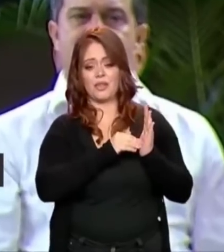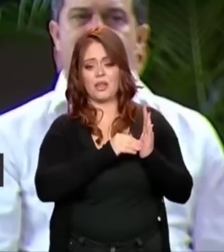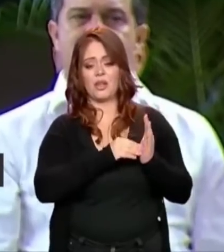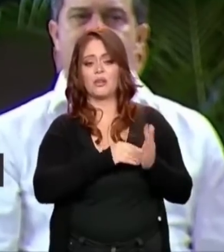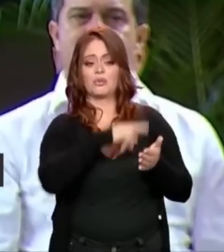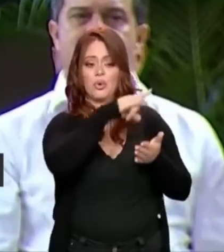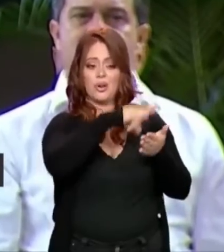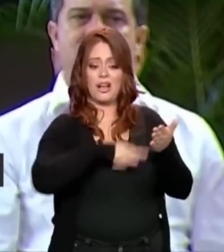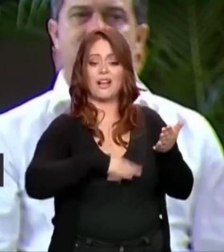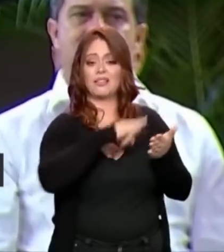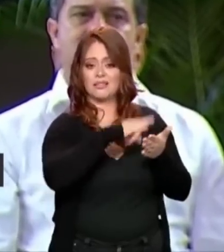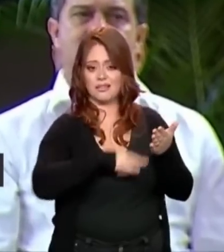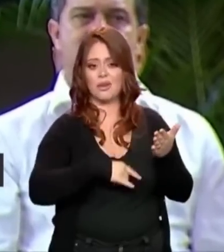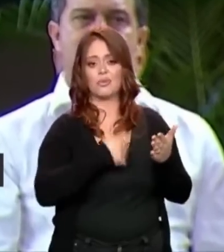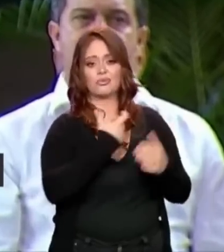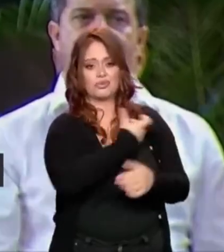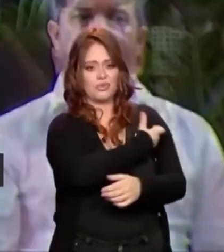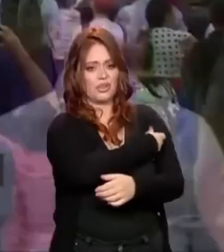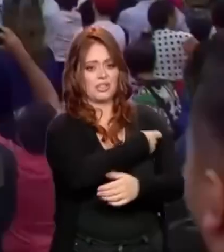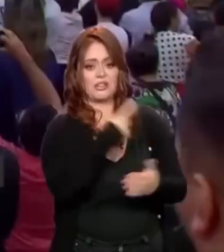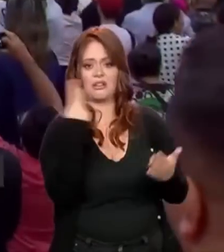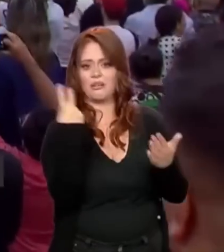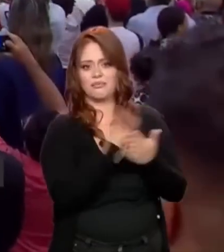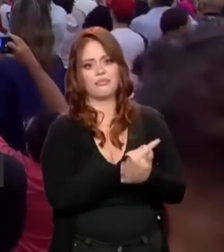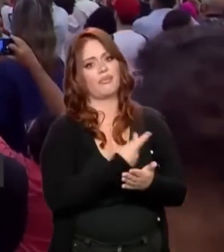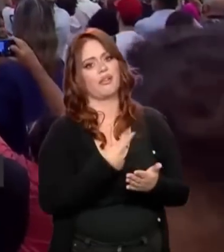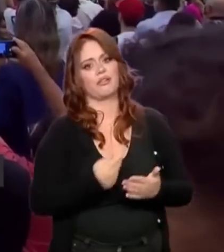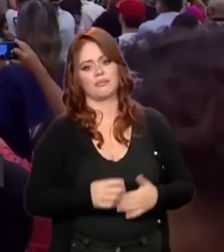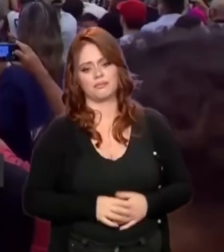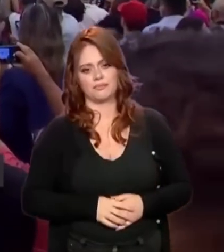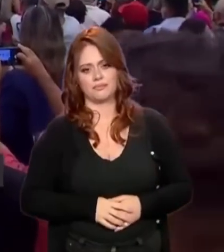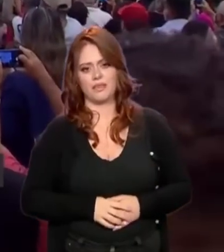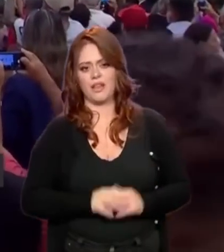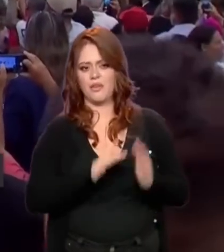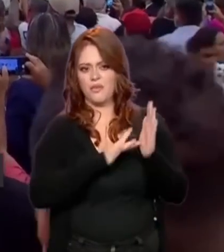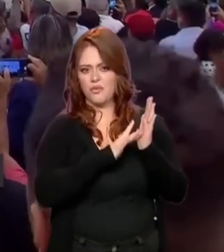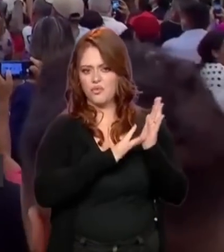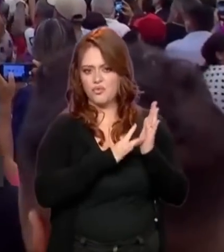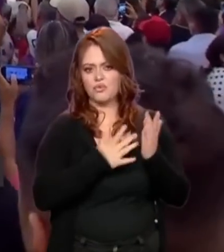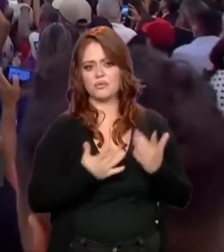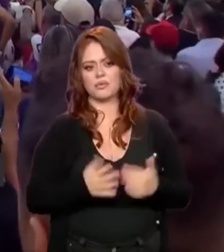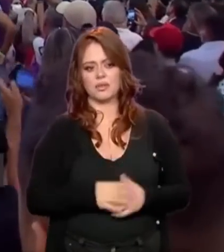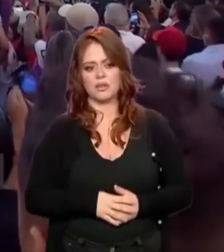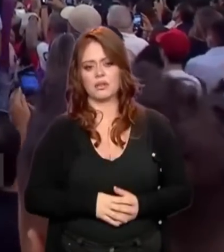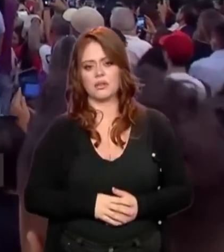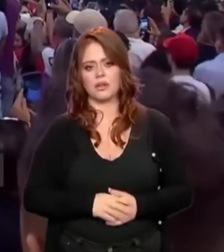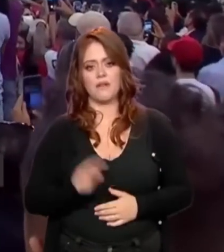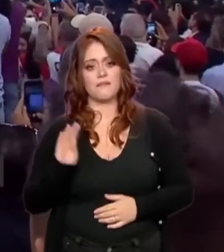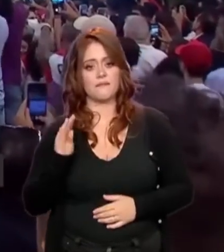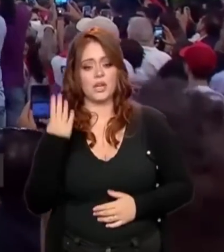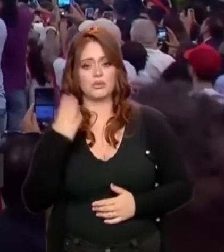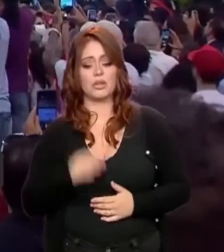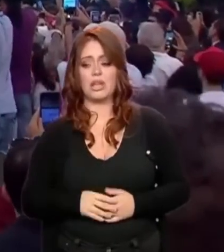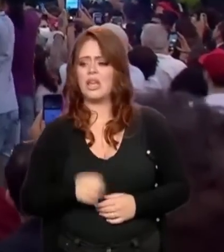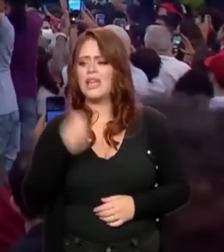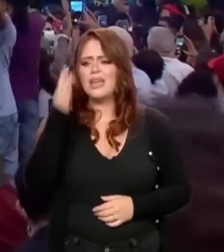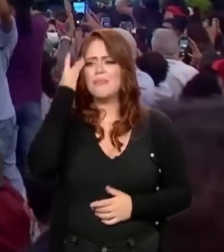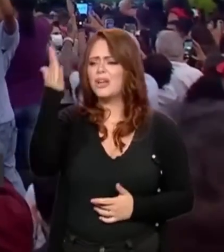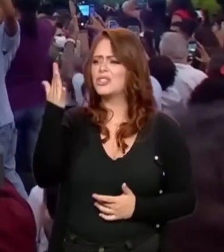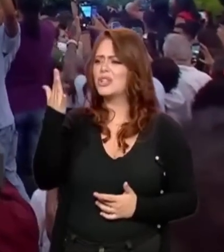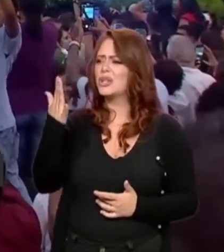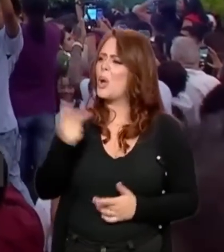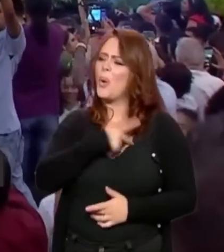de vacina ele falsificou. Imagina que qualidade de presidente da República com a